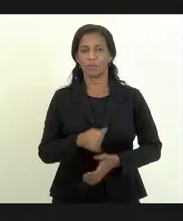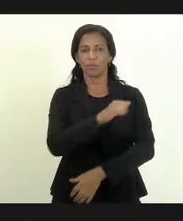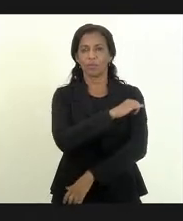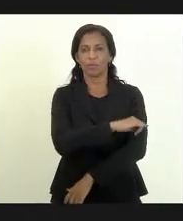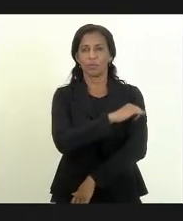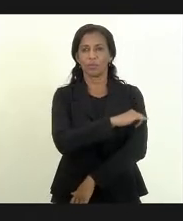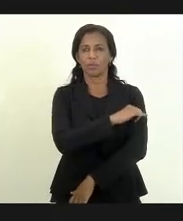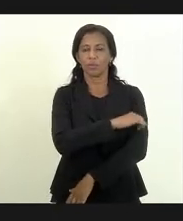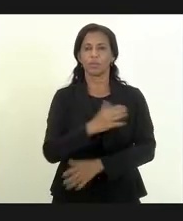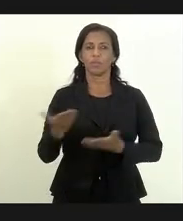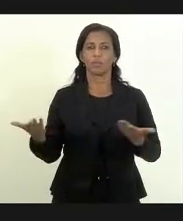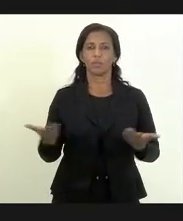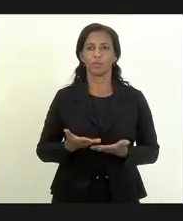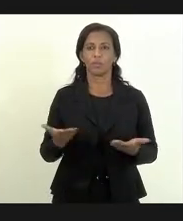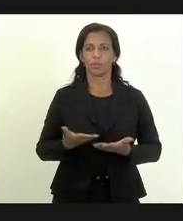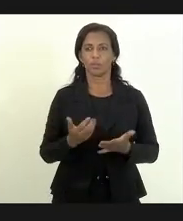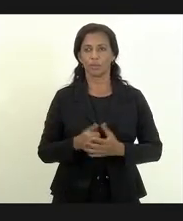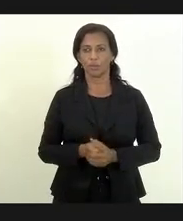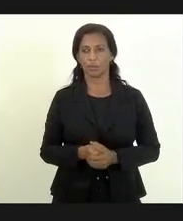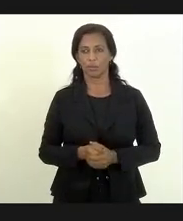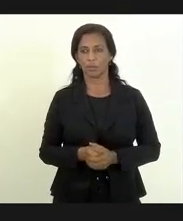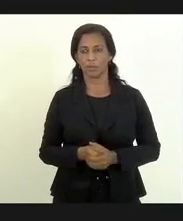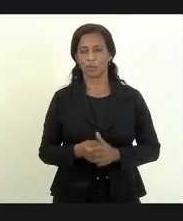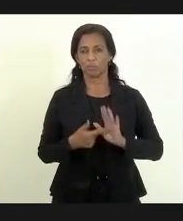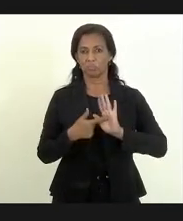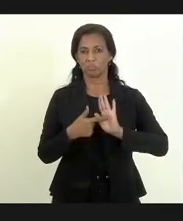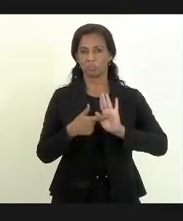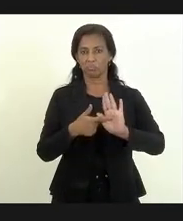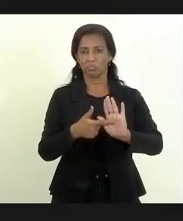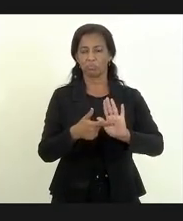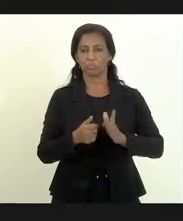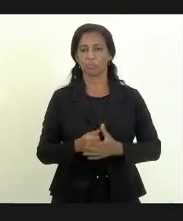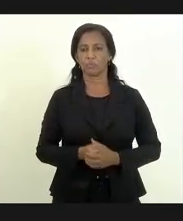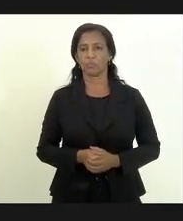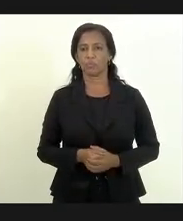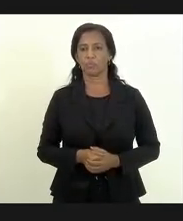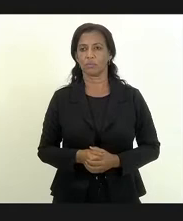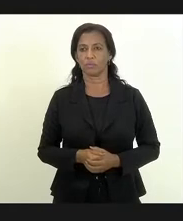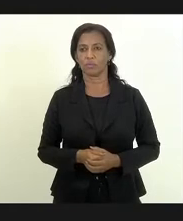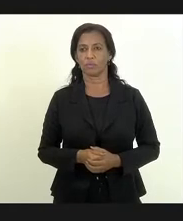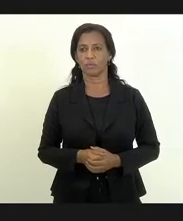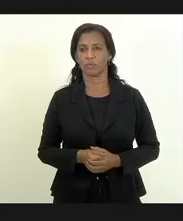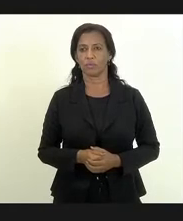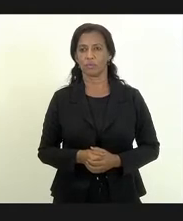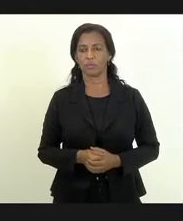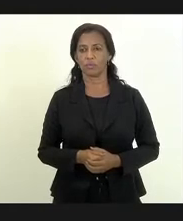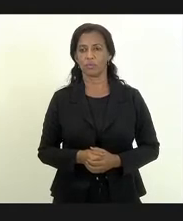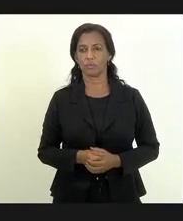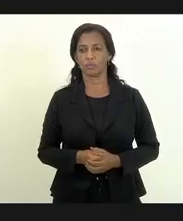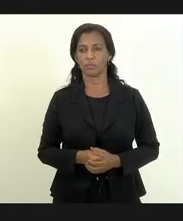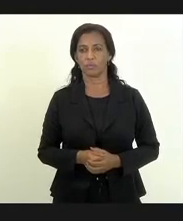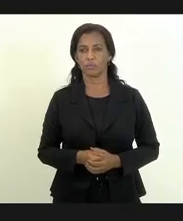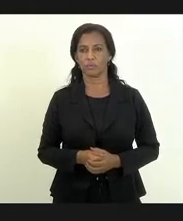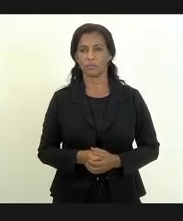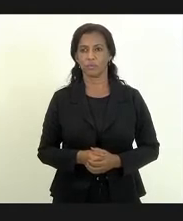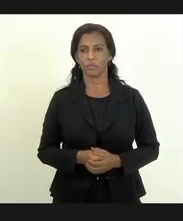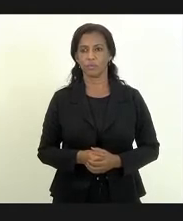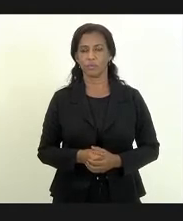Janeiro, que hoje deu uma demonstração muito grande, né,